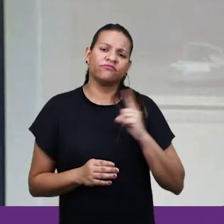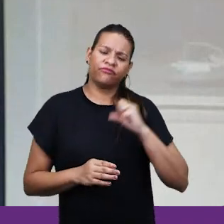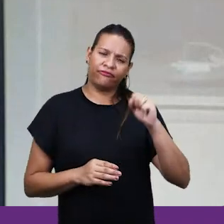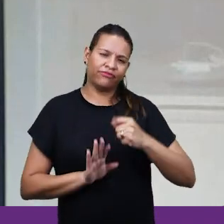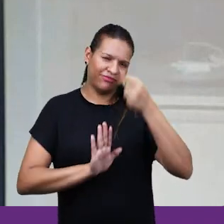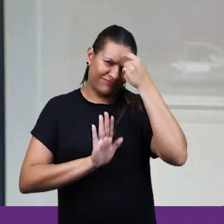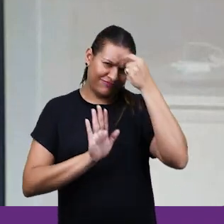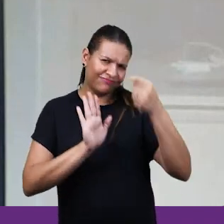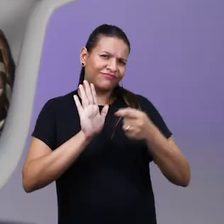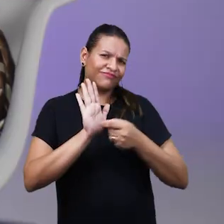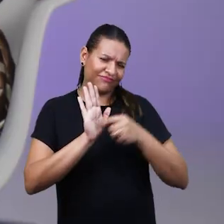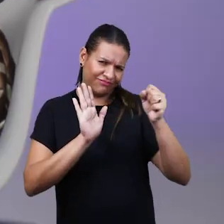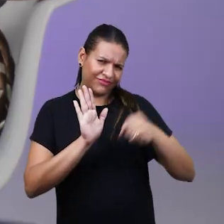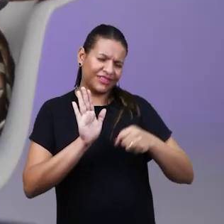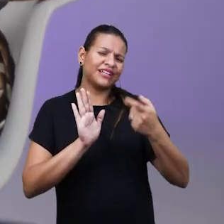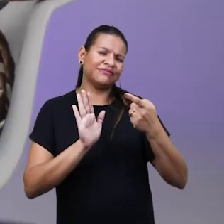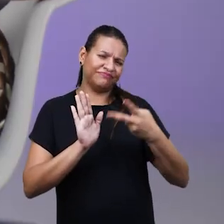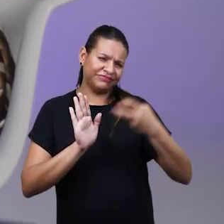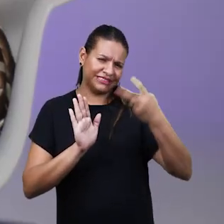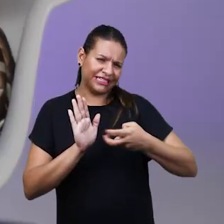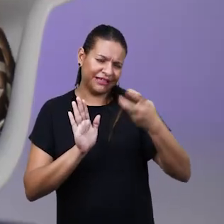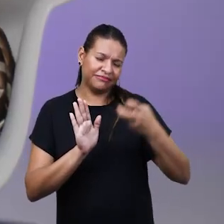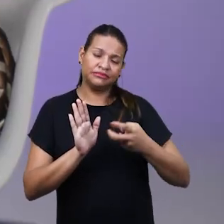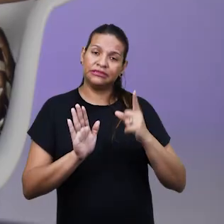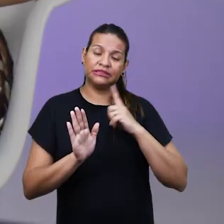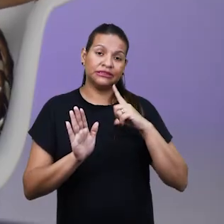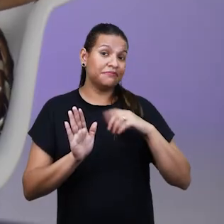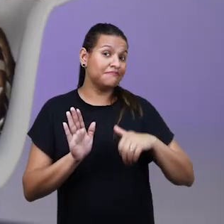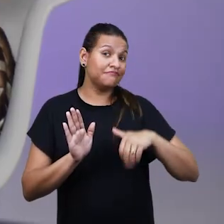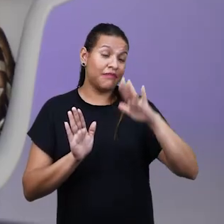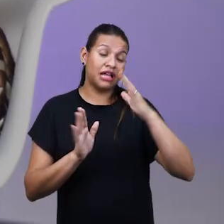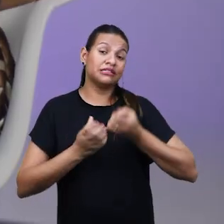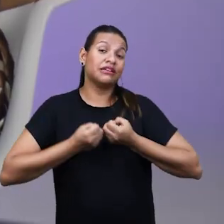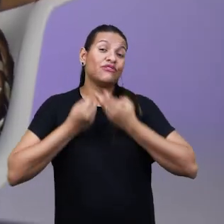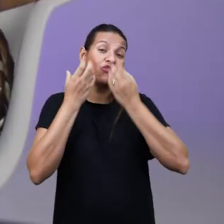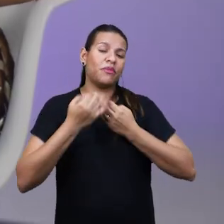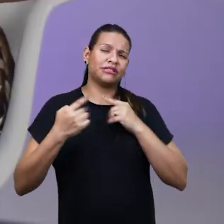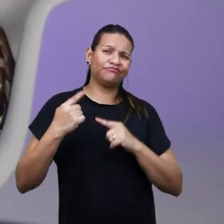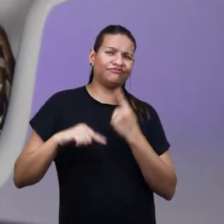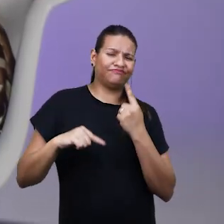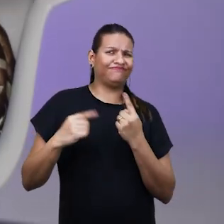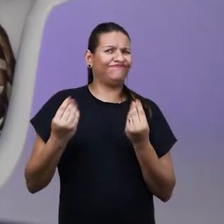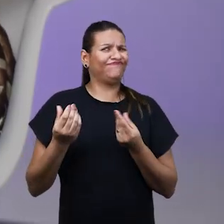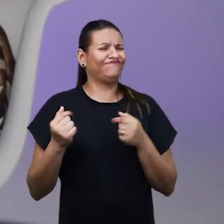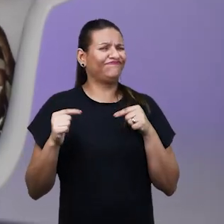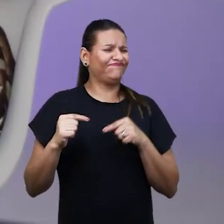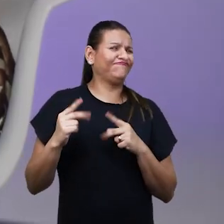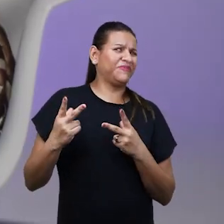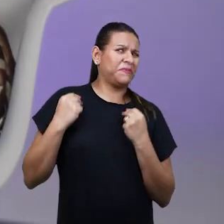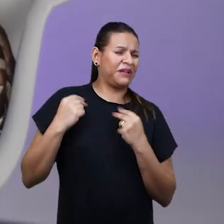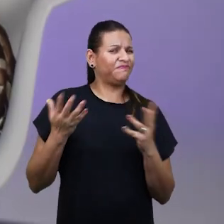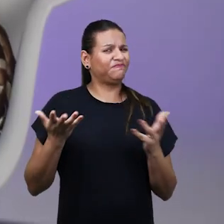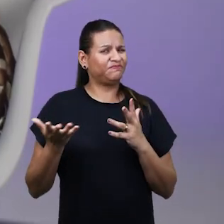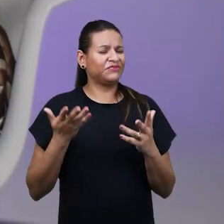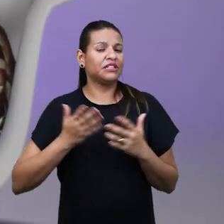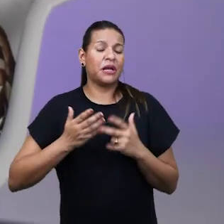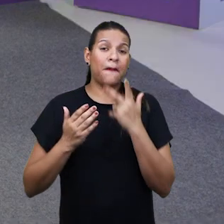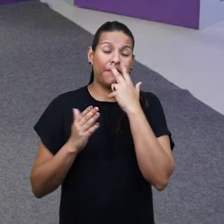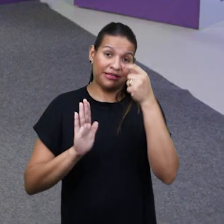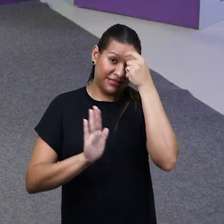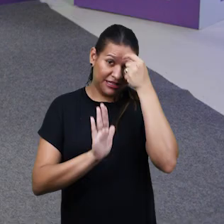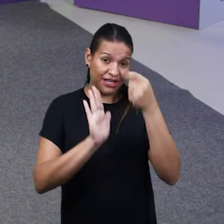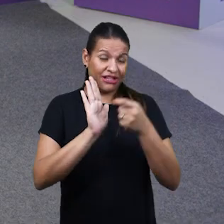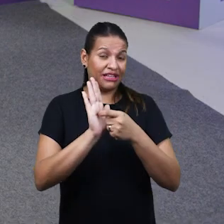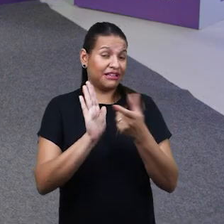hora de votar. E para nós, assim, que estamos aqui no dia a dia e navegando nas redes sociais, quais são as principais dicas, Daniela, para a